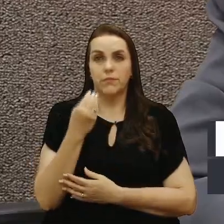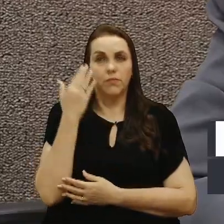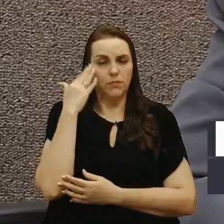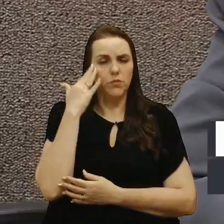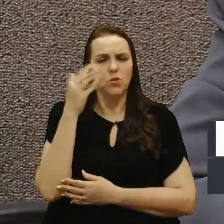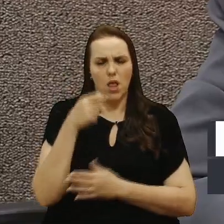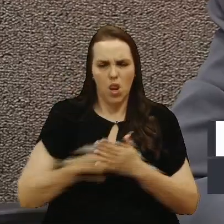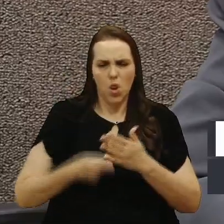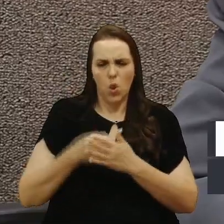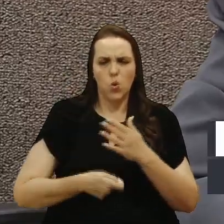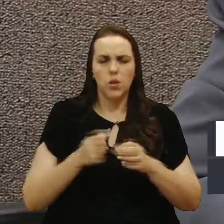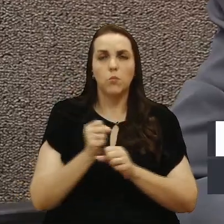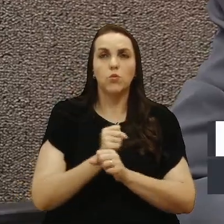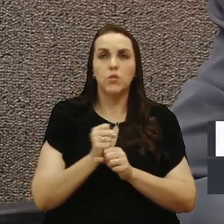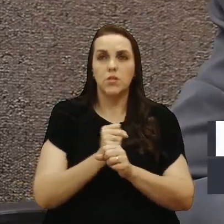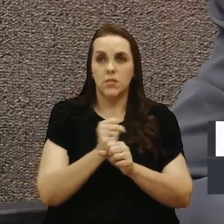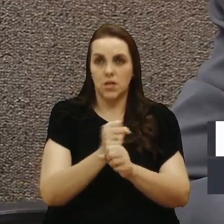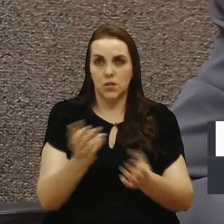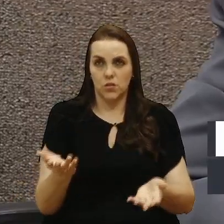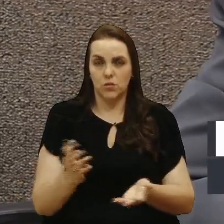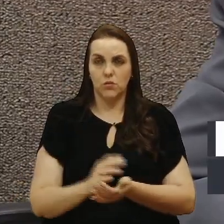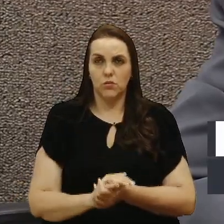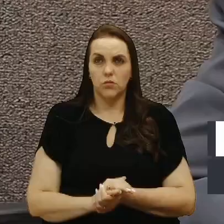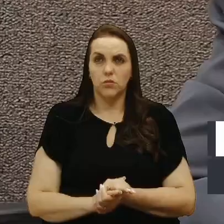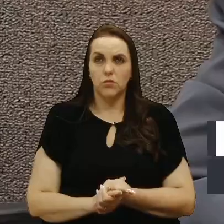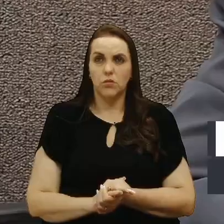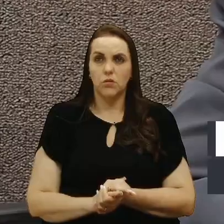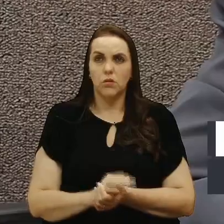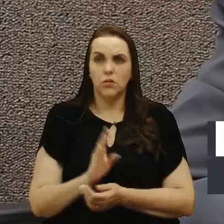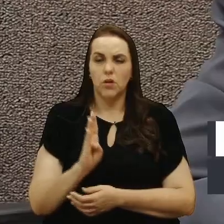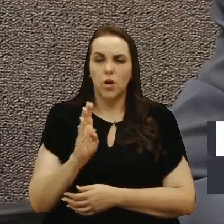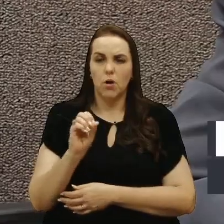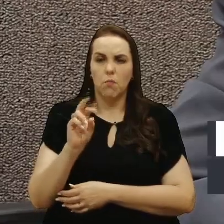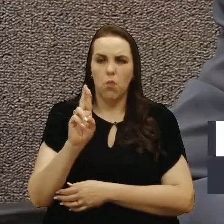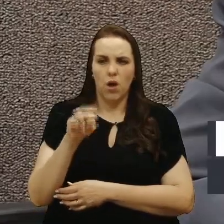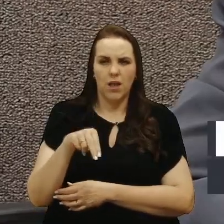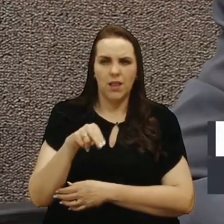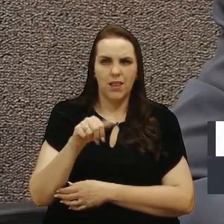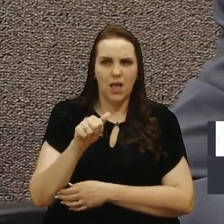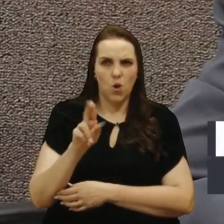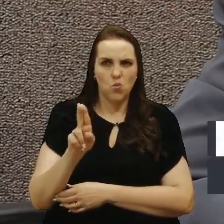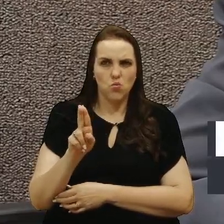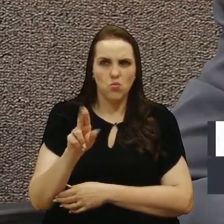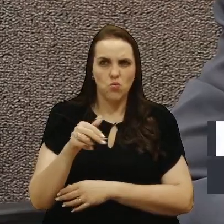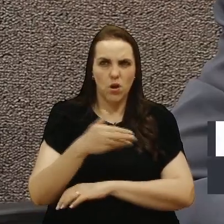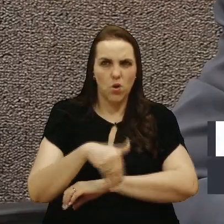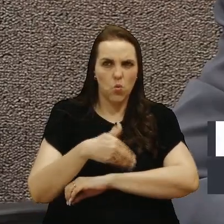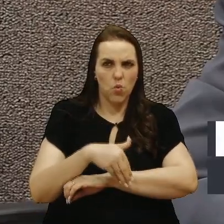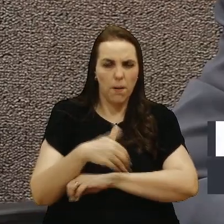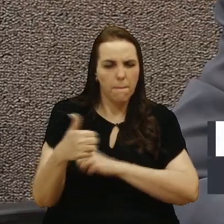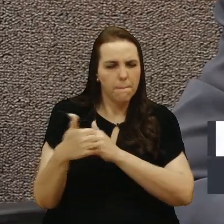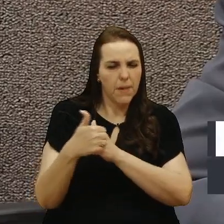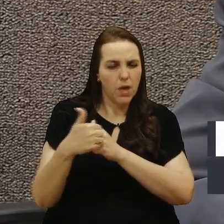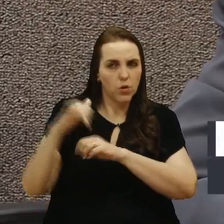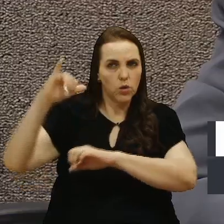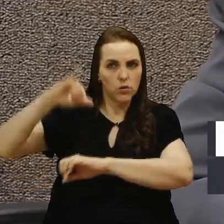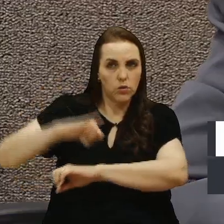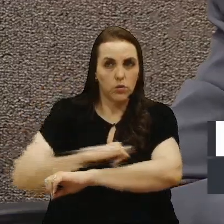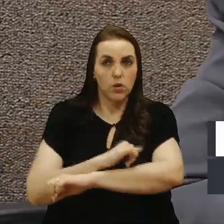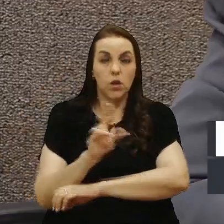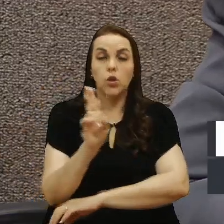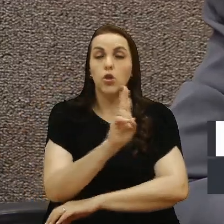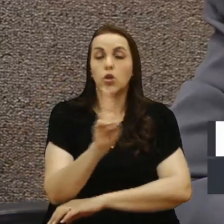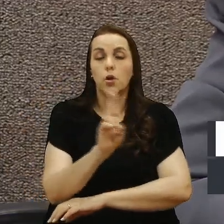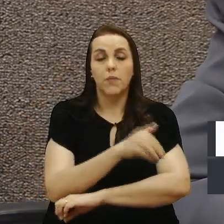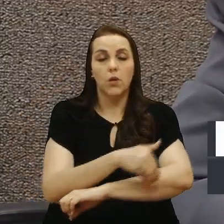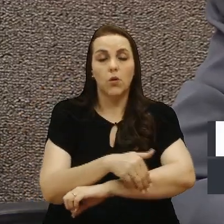muitos anos. Bornal, se não me engano, o nome da rua, né? Que costeia o aeroporto. Alberto Arpino. Alberto